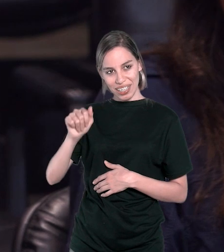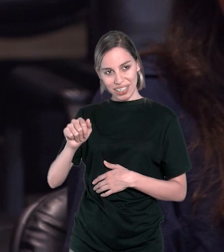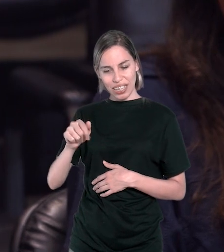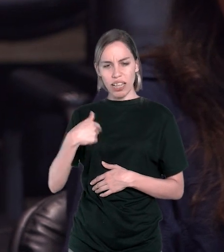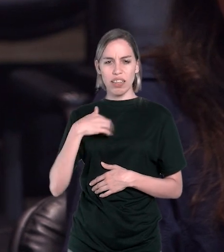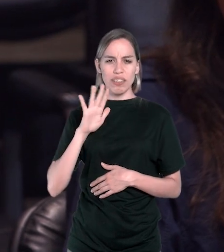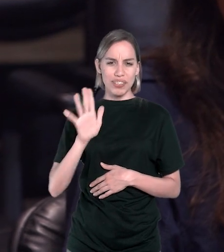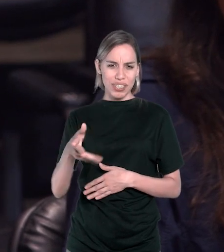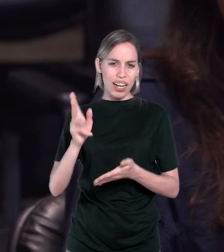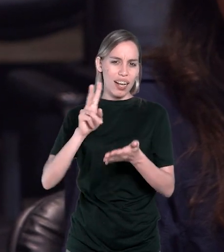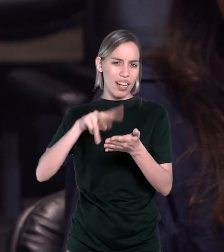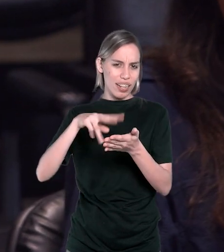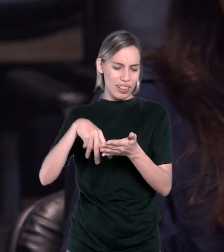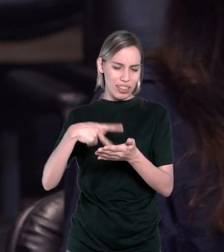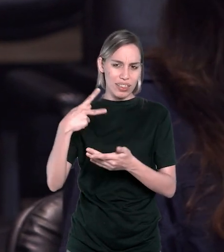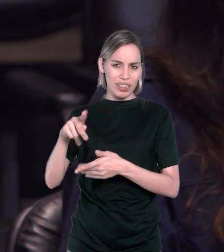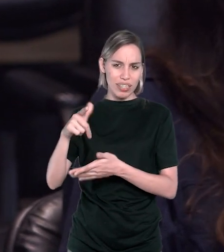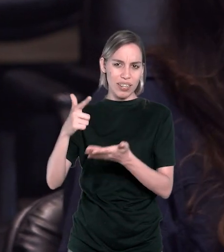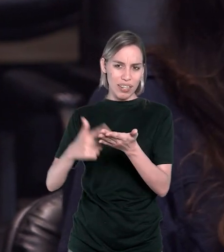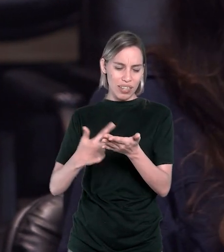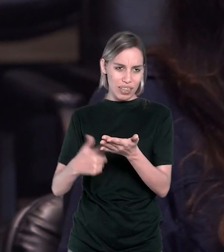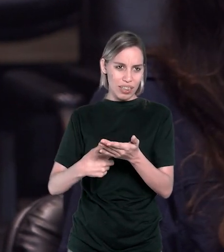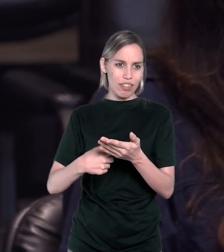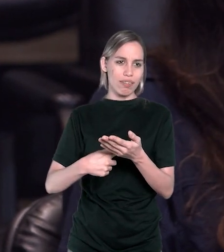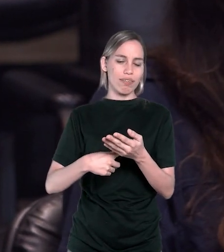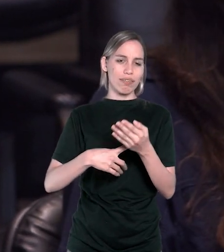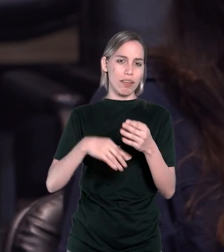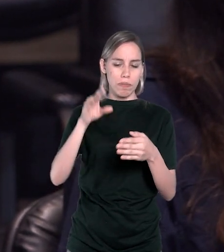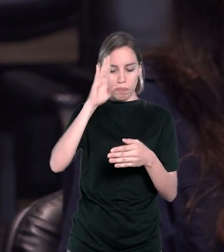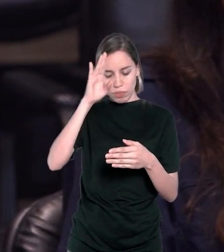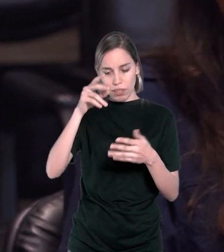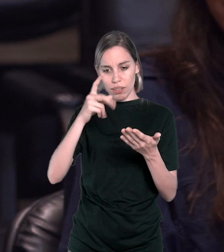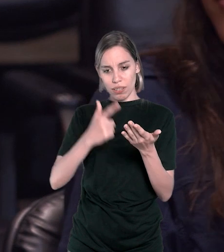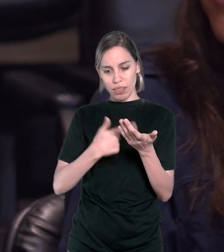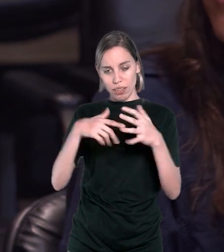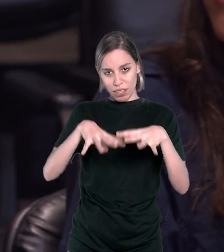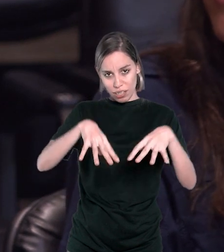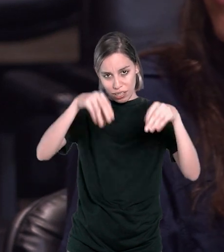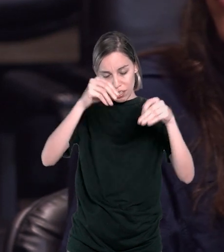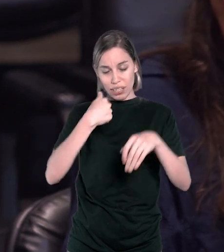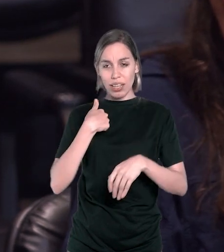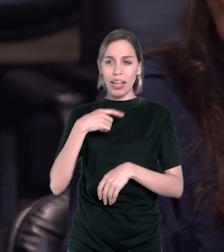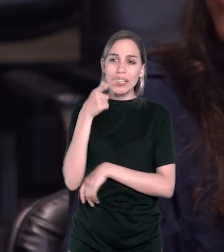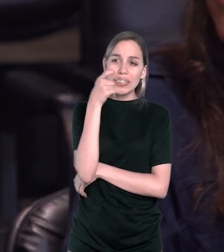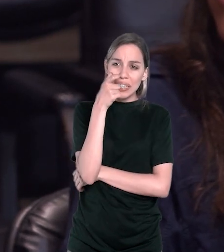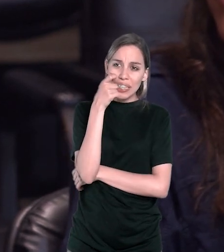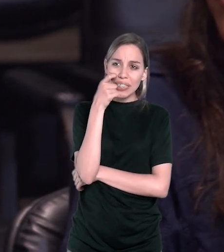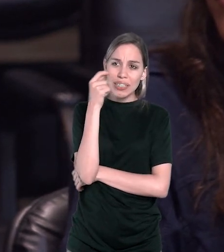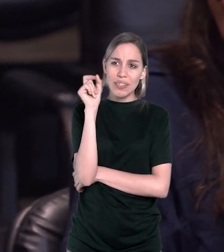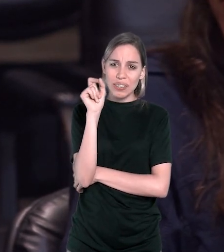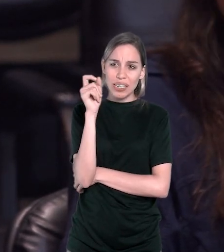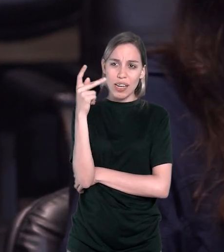li, né, principalmente o Castelo, e é interessante ver essa coisa da